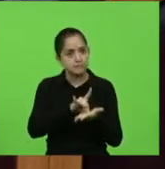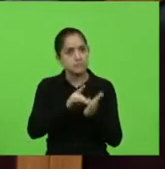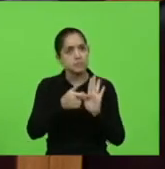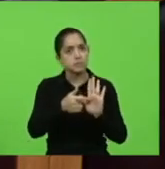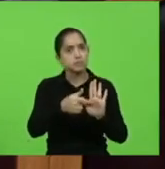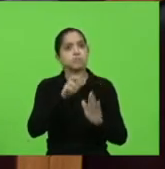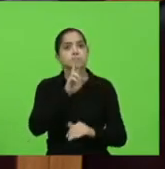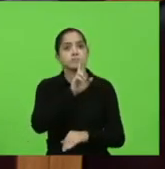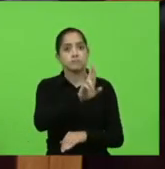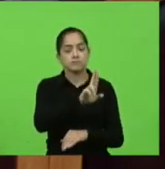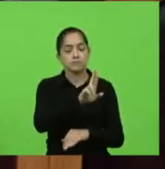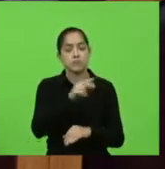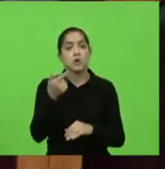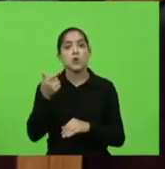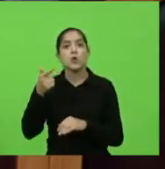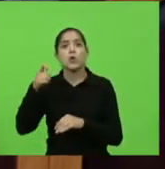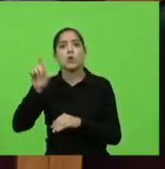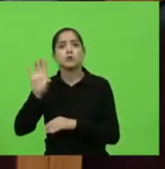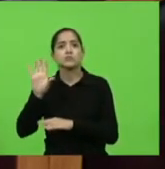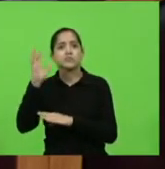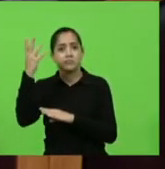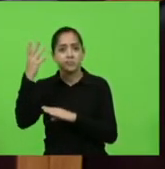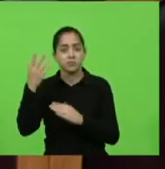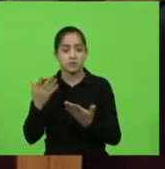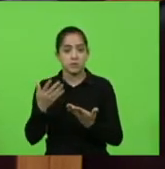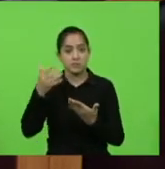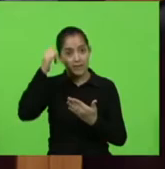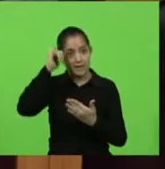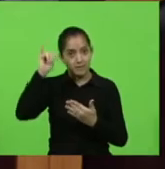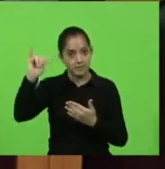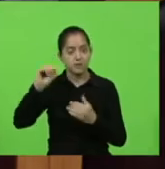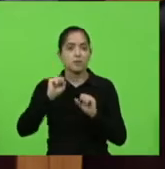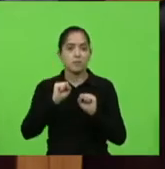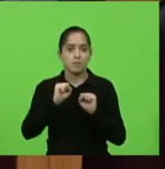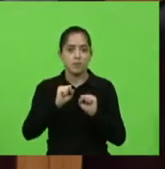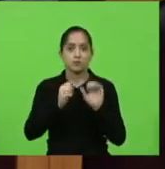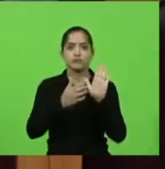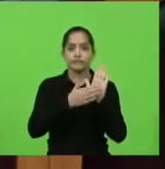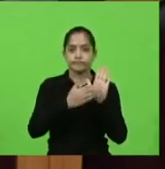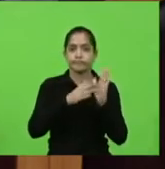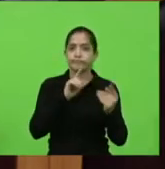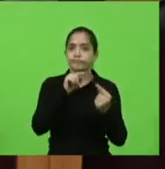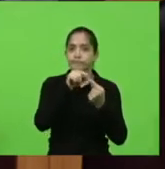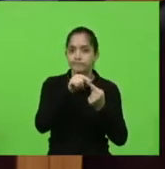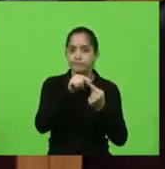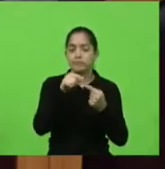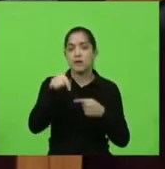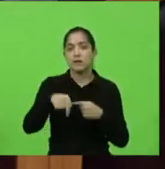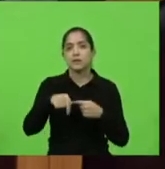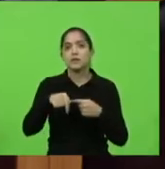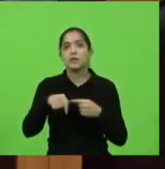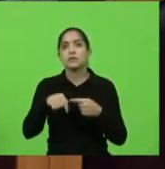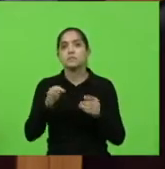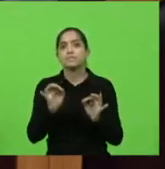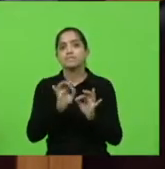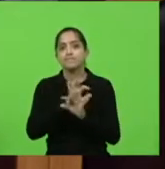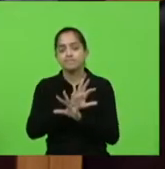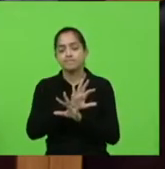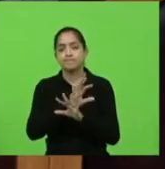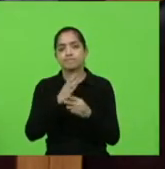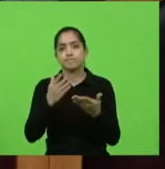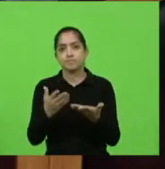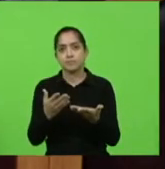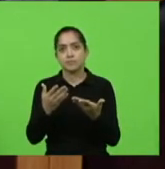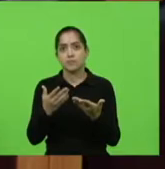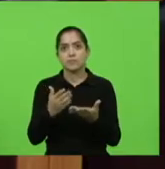resultado. Outras tragédias podem ser evitadas. Esse é o nosso propósito aqui nessa casa. Quero encerrar dizendo o seguinte: não é